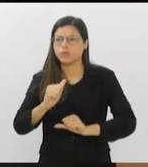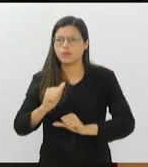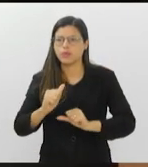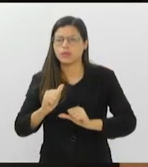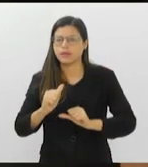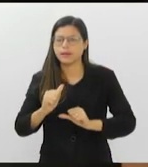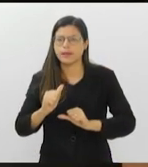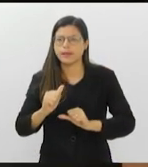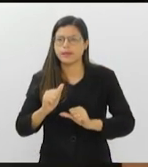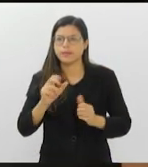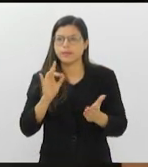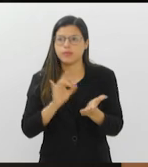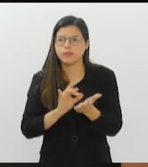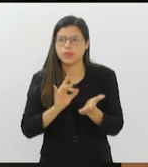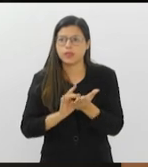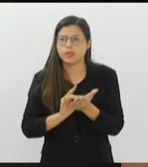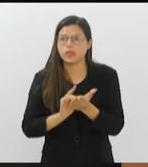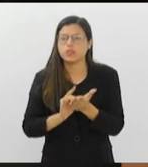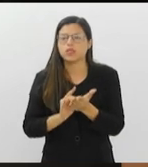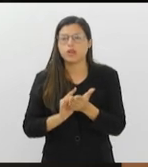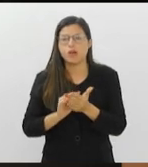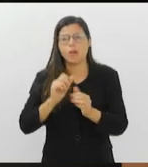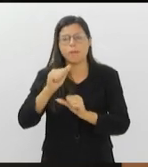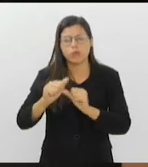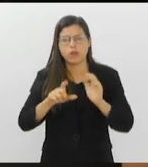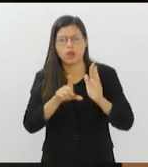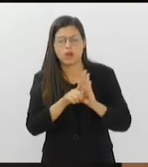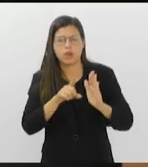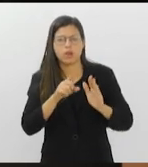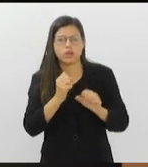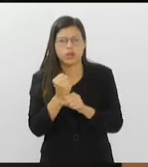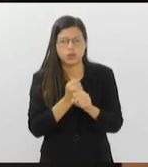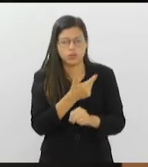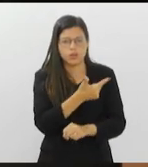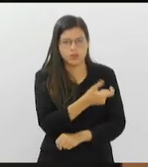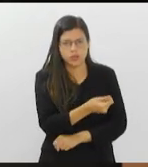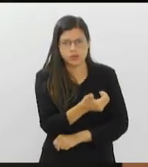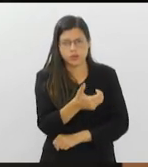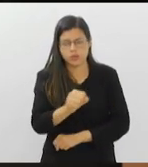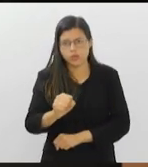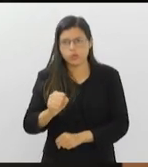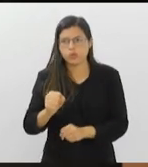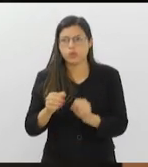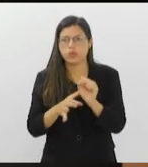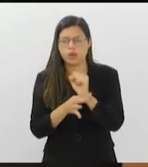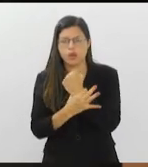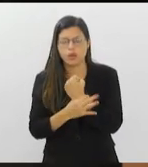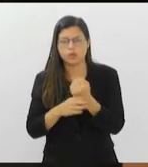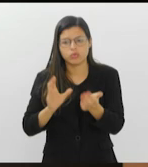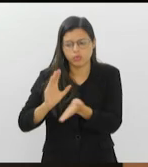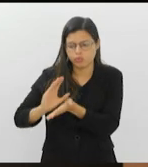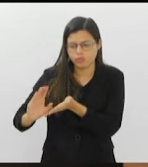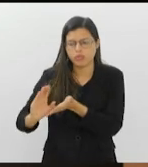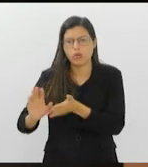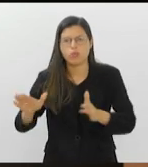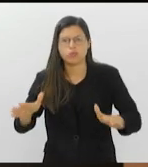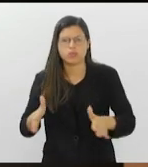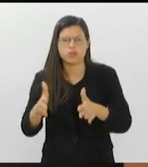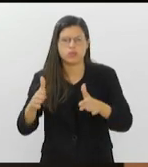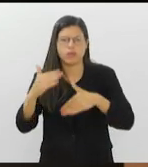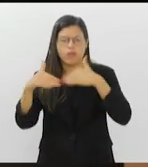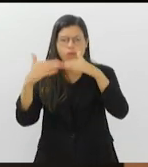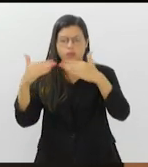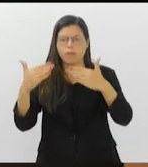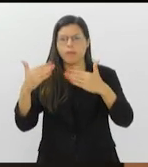ela atualiza uma lei de 2018, né, que garante aí um incentivo ao desenvolvimento familiar, da